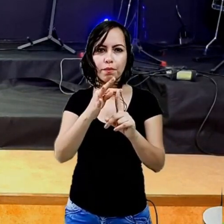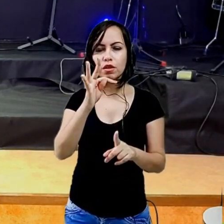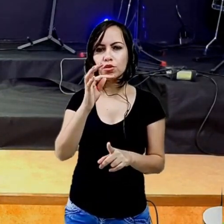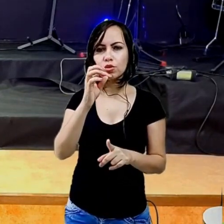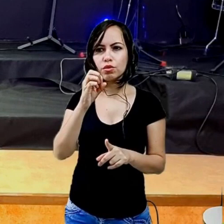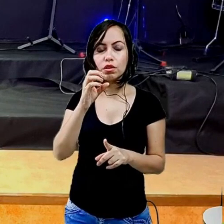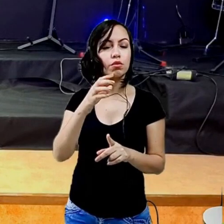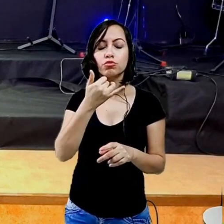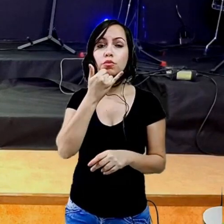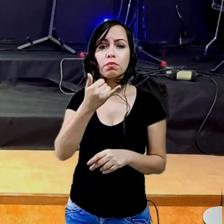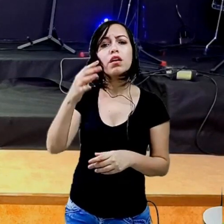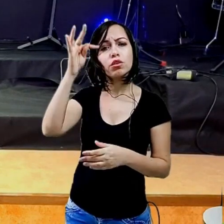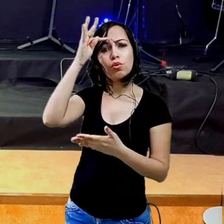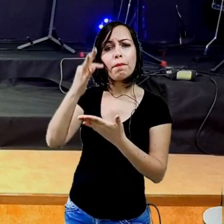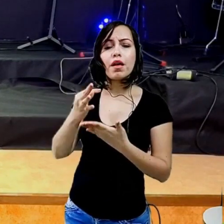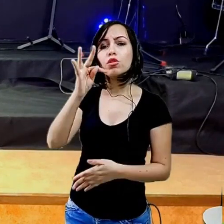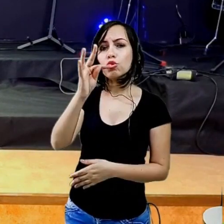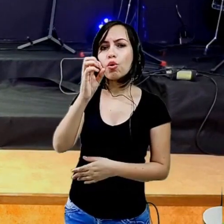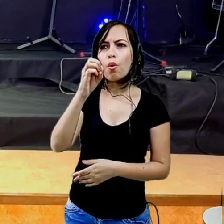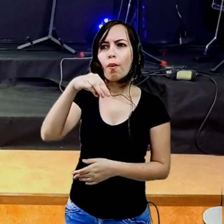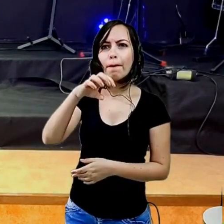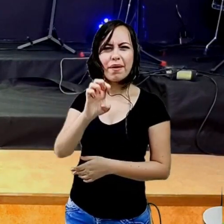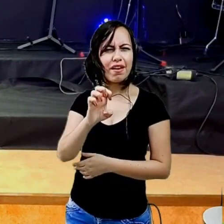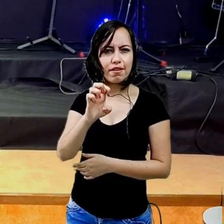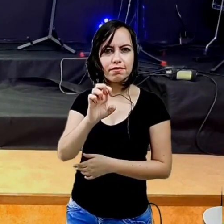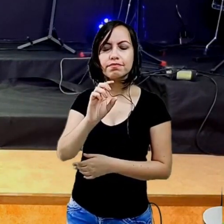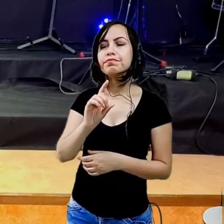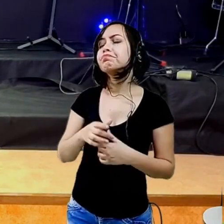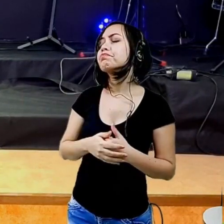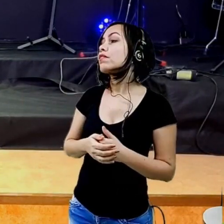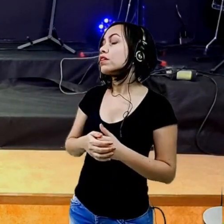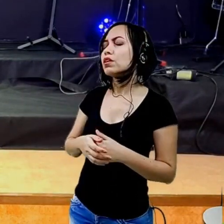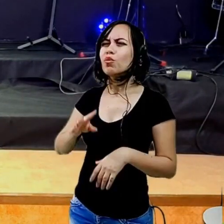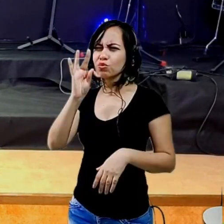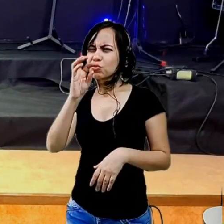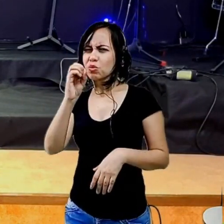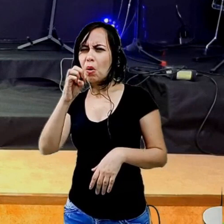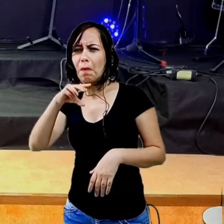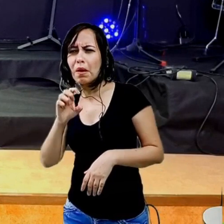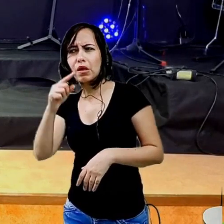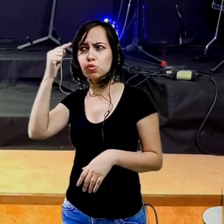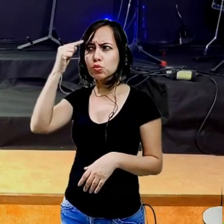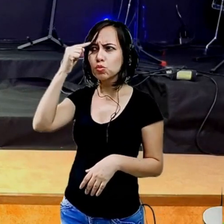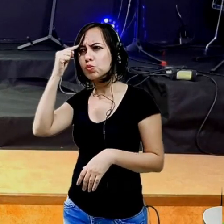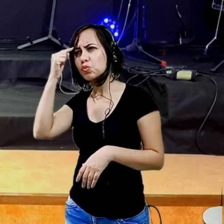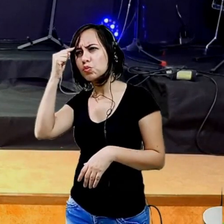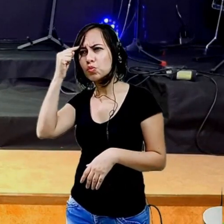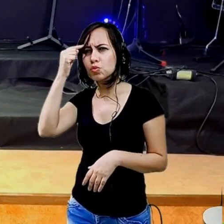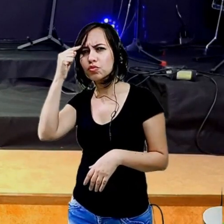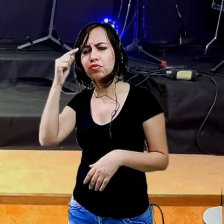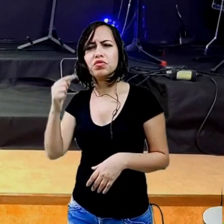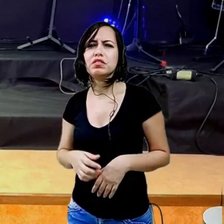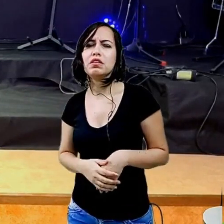dúvida no coração de Tomé, a dúvida no coração dos discípulos,